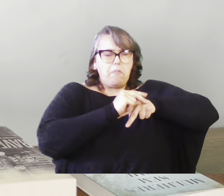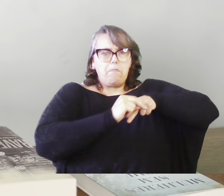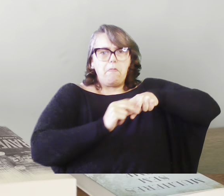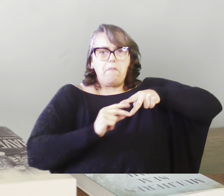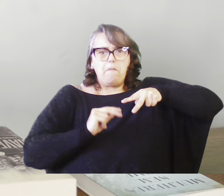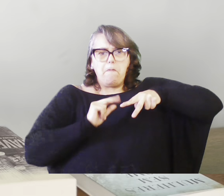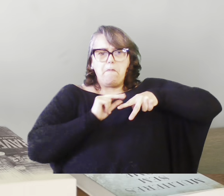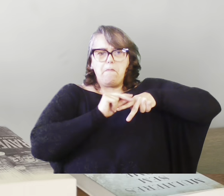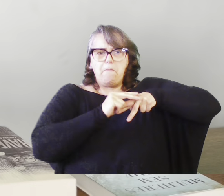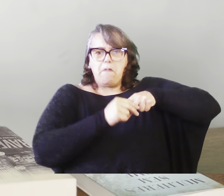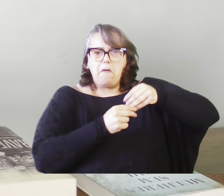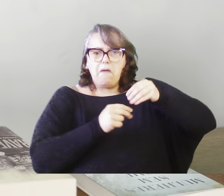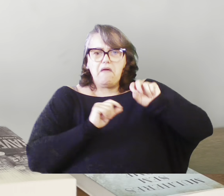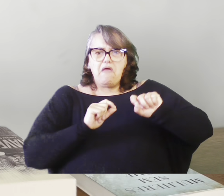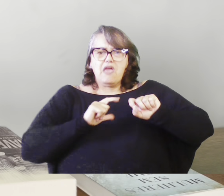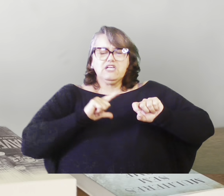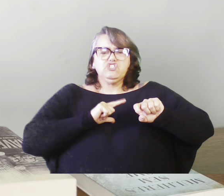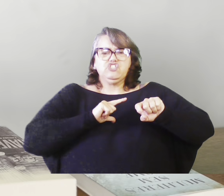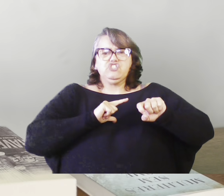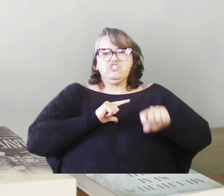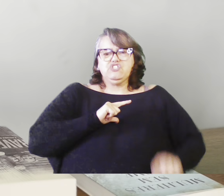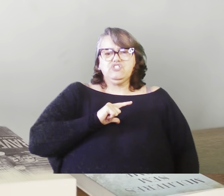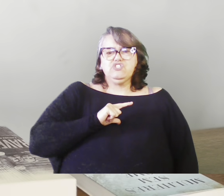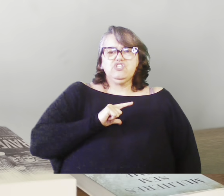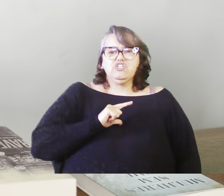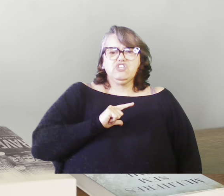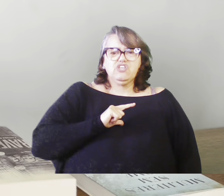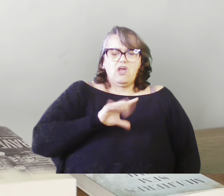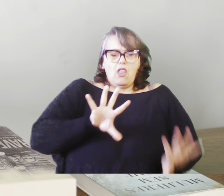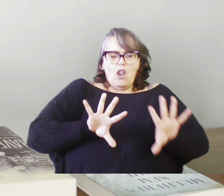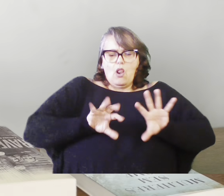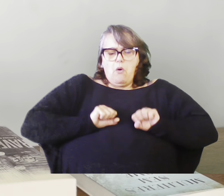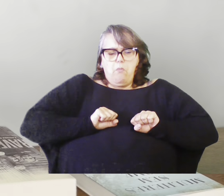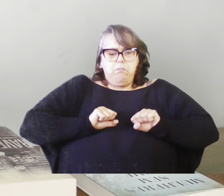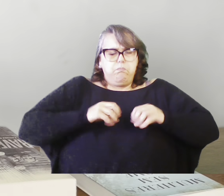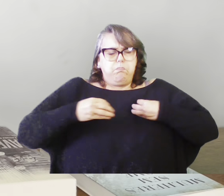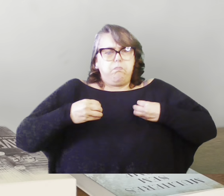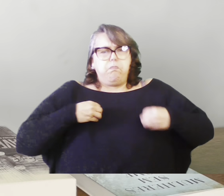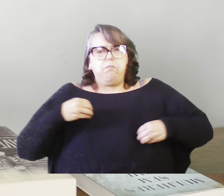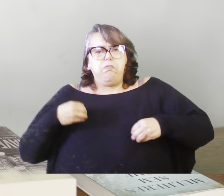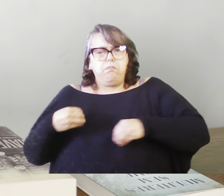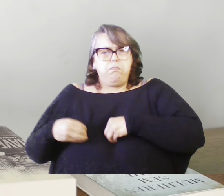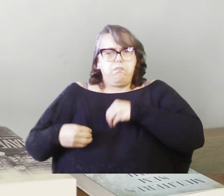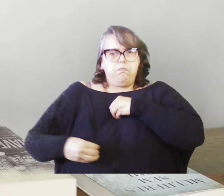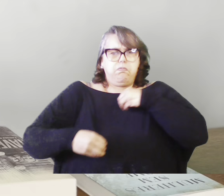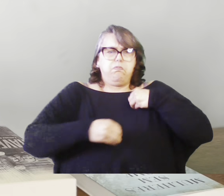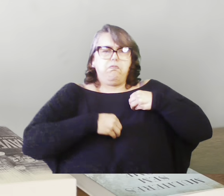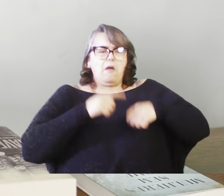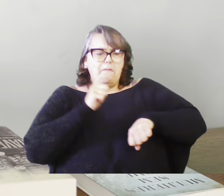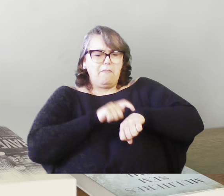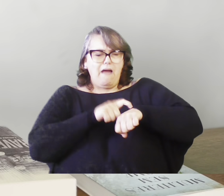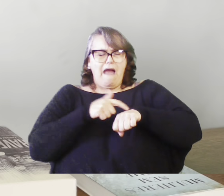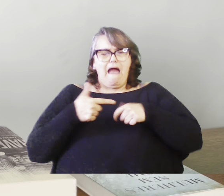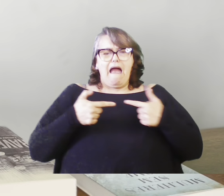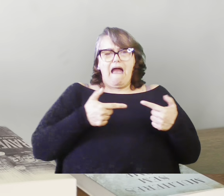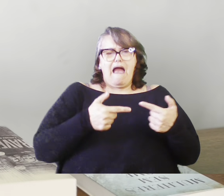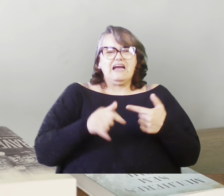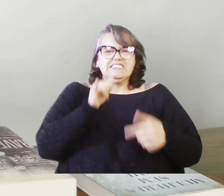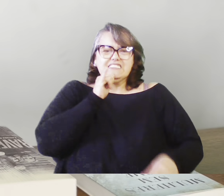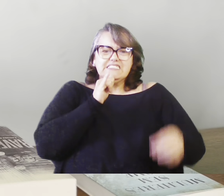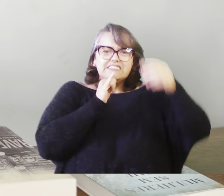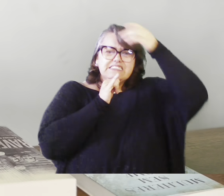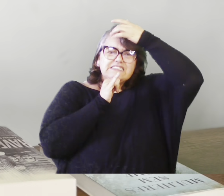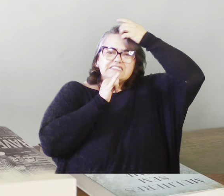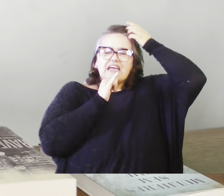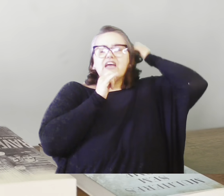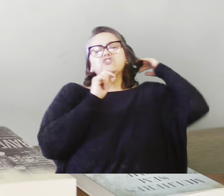de ferimentos que muitas vezes eram obtidos, né? eram adquiridos na guerra.